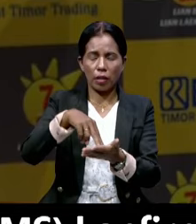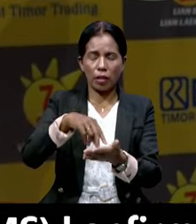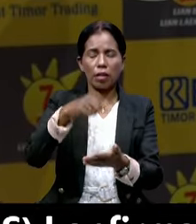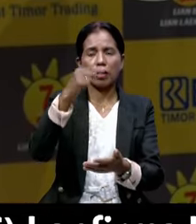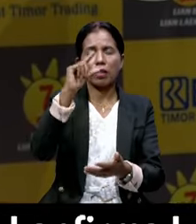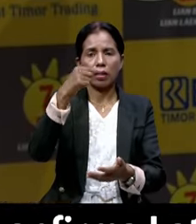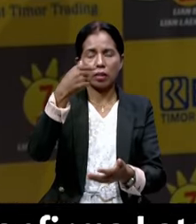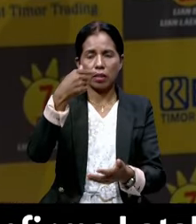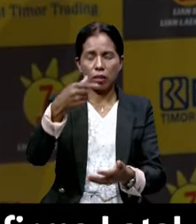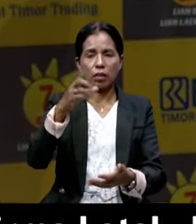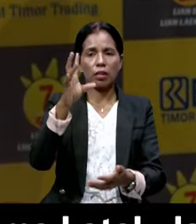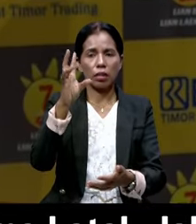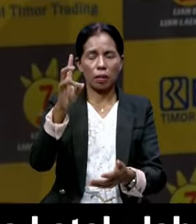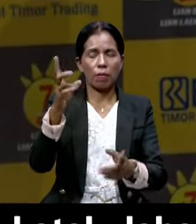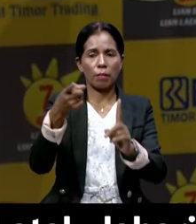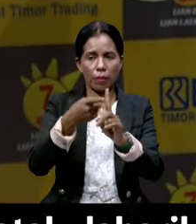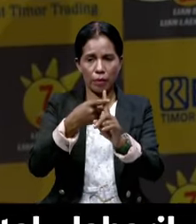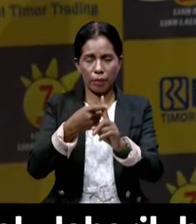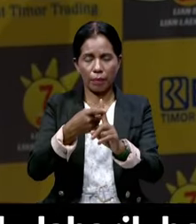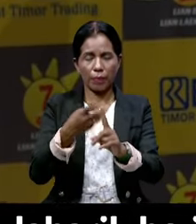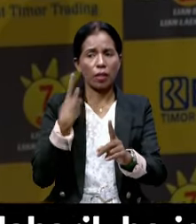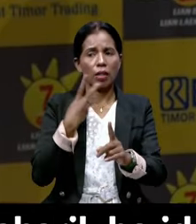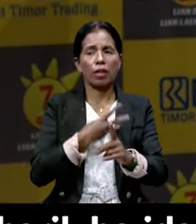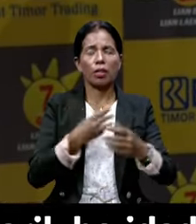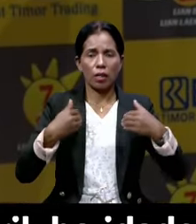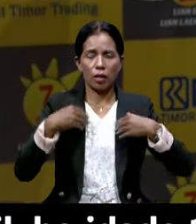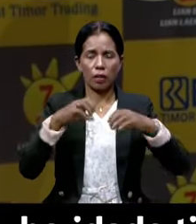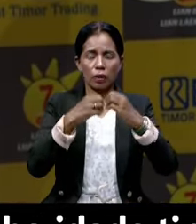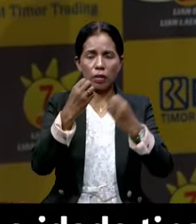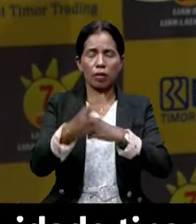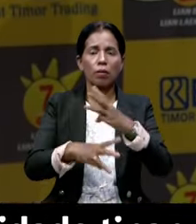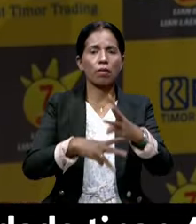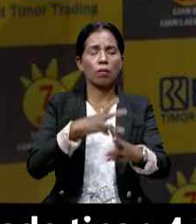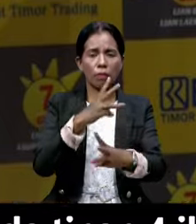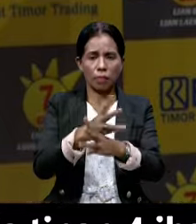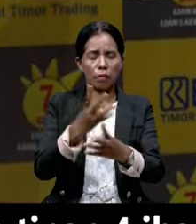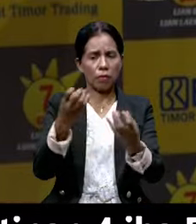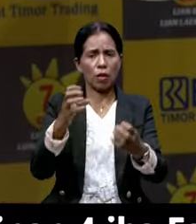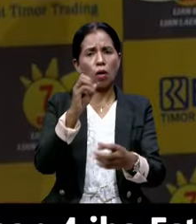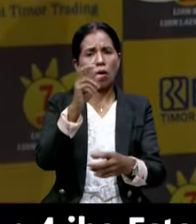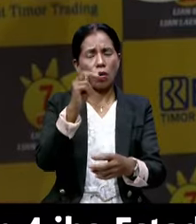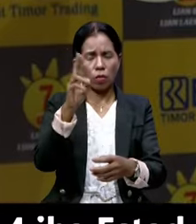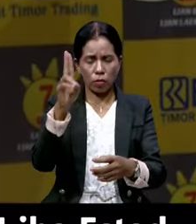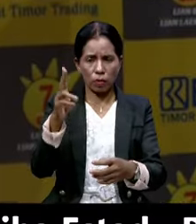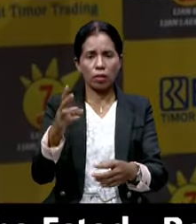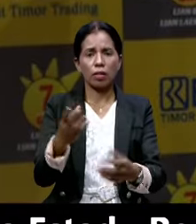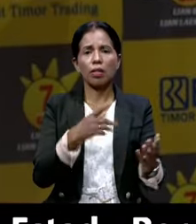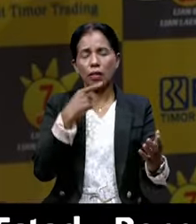Plus. Ita iha Organização Mundial Barak, ONU ita tama. Sema kodi dane